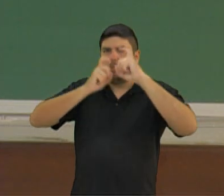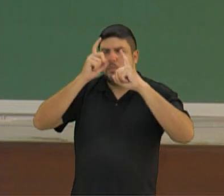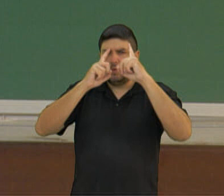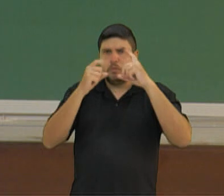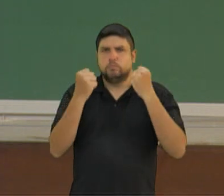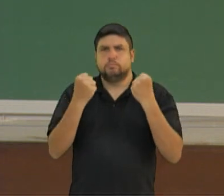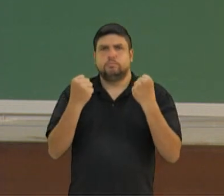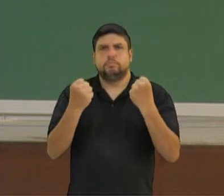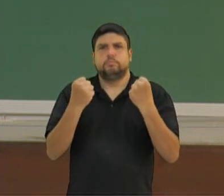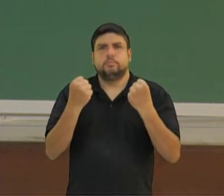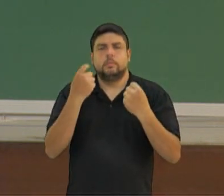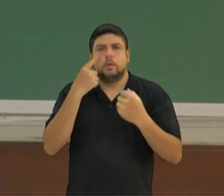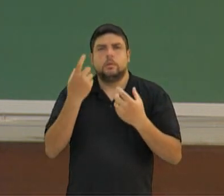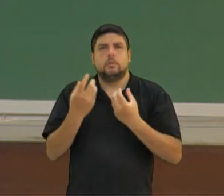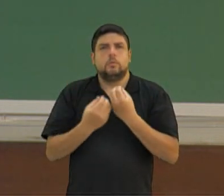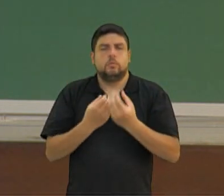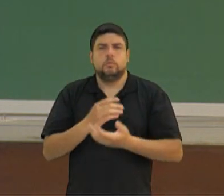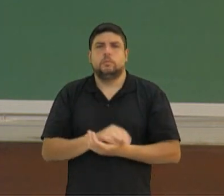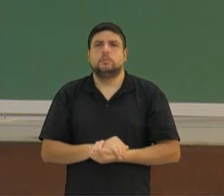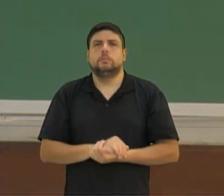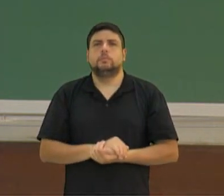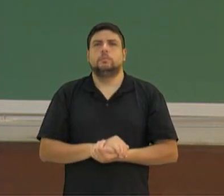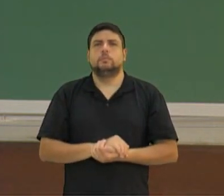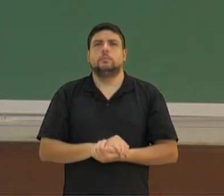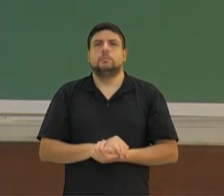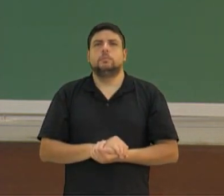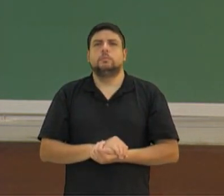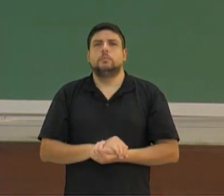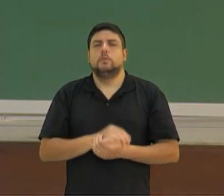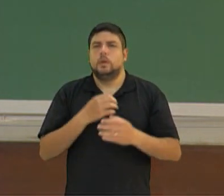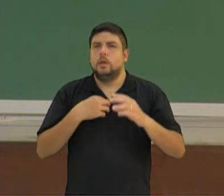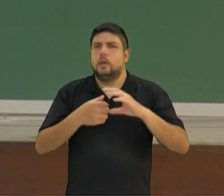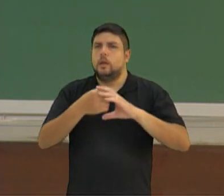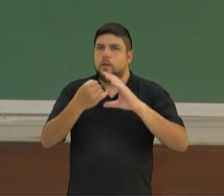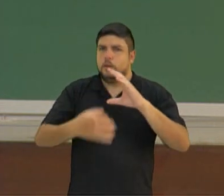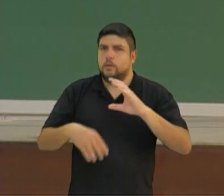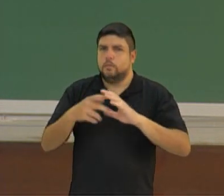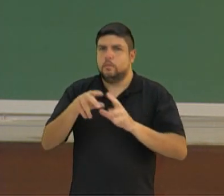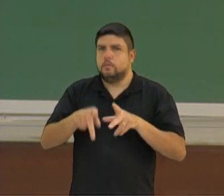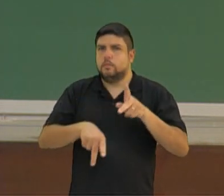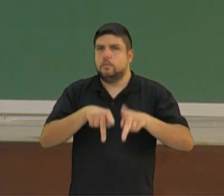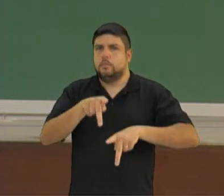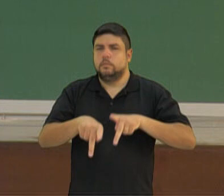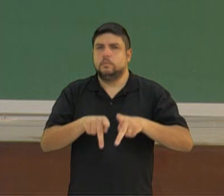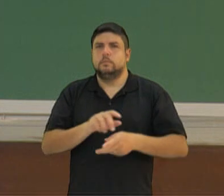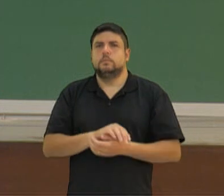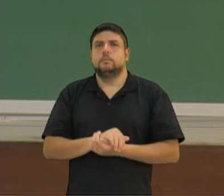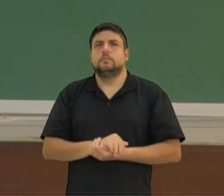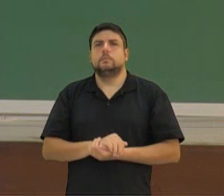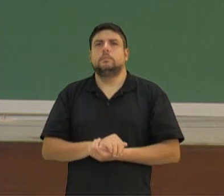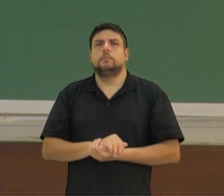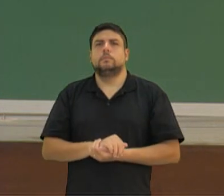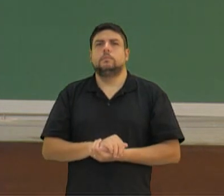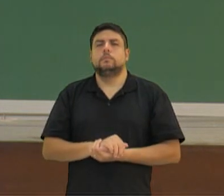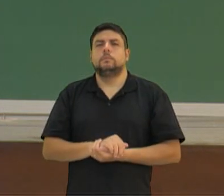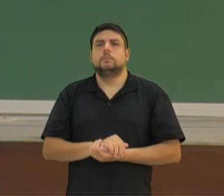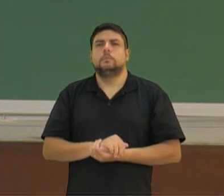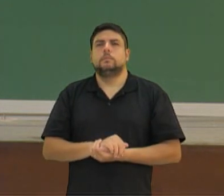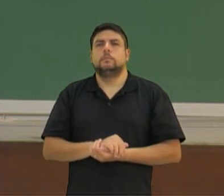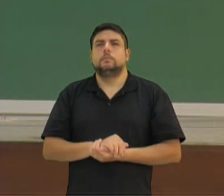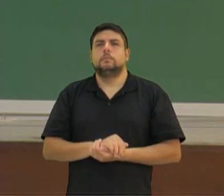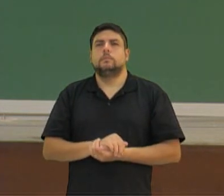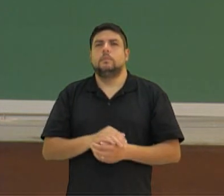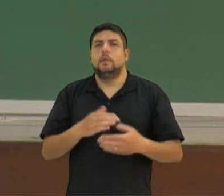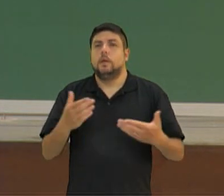né, das suas esculturas, a característica dos povos. E vamos fazer